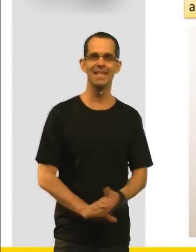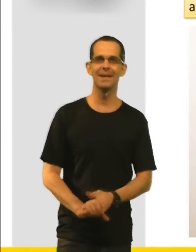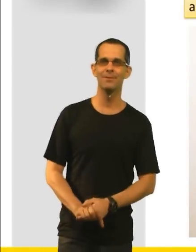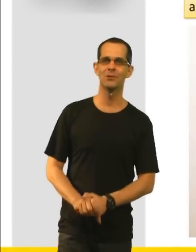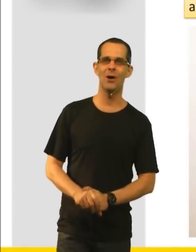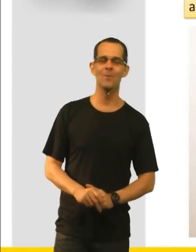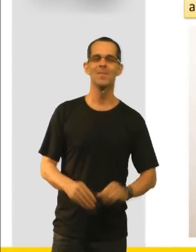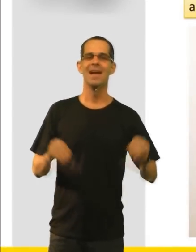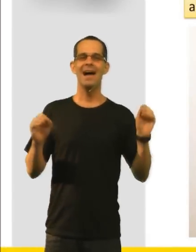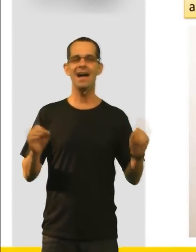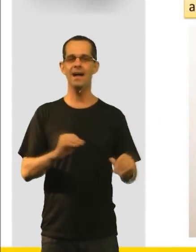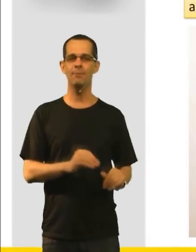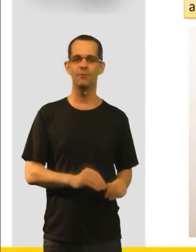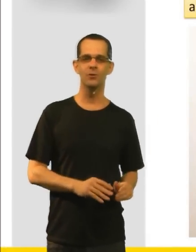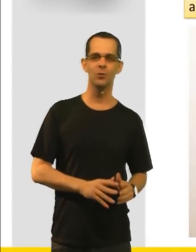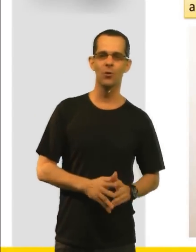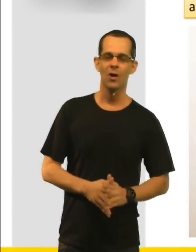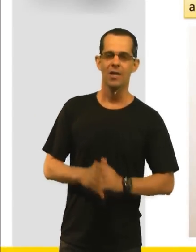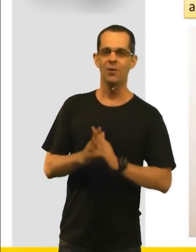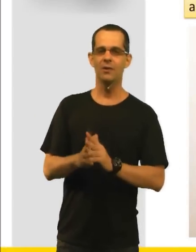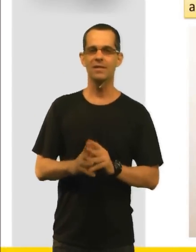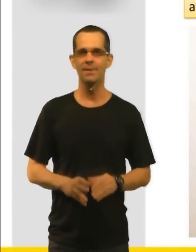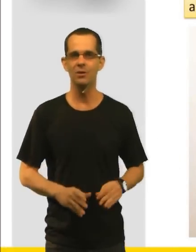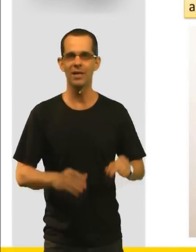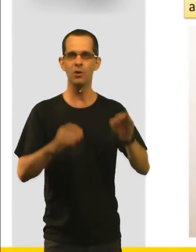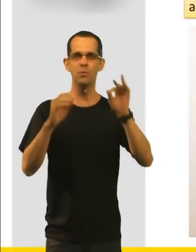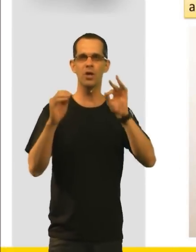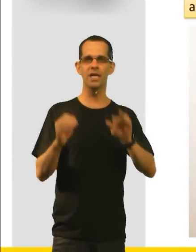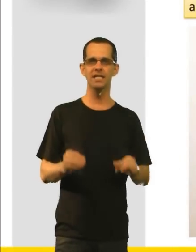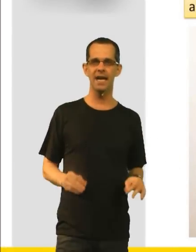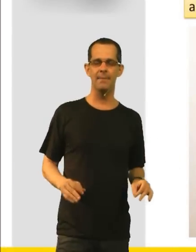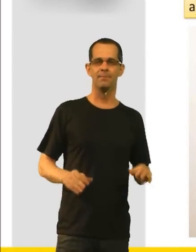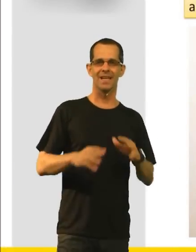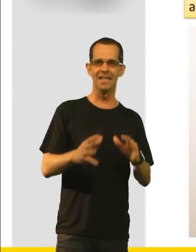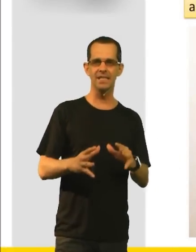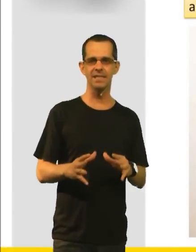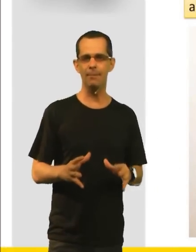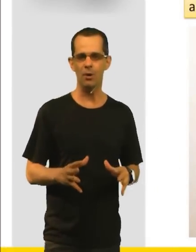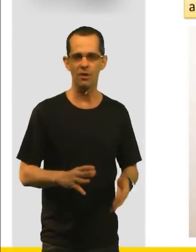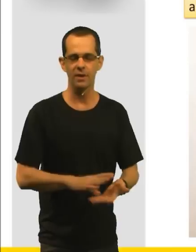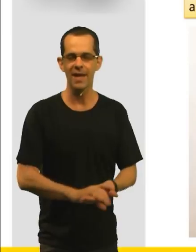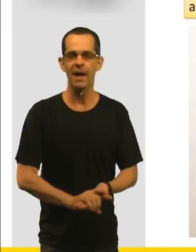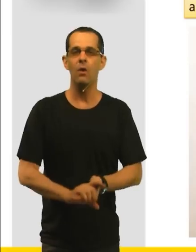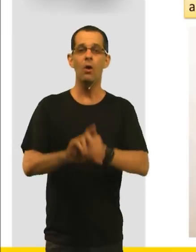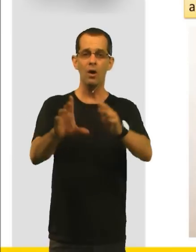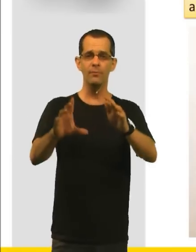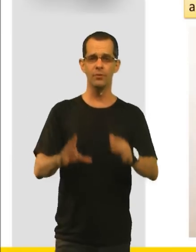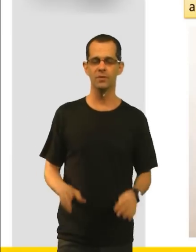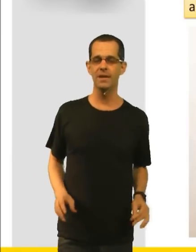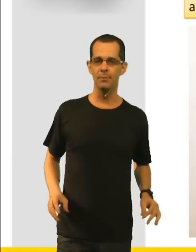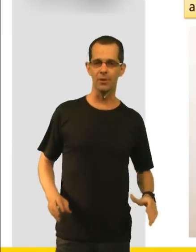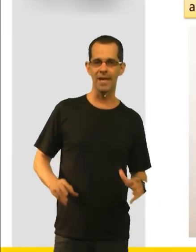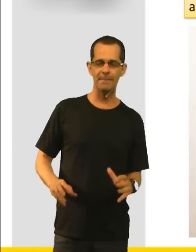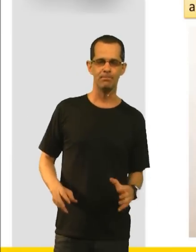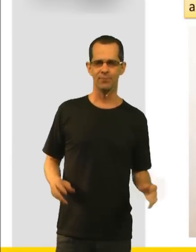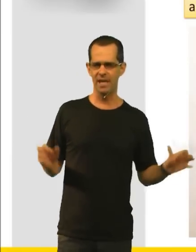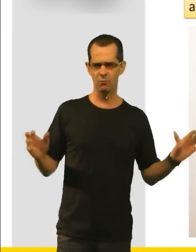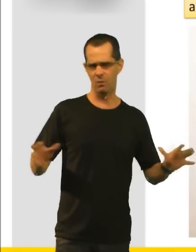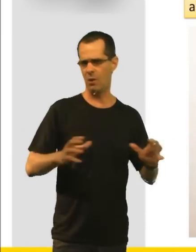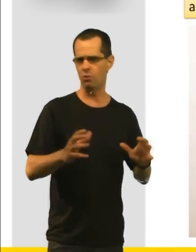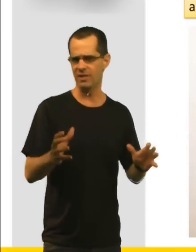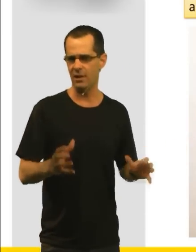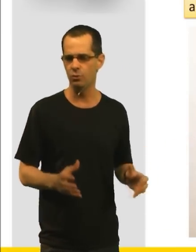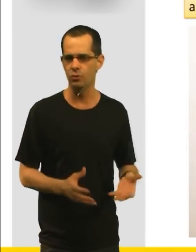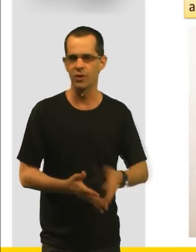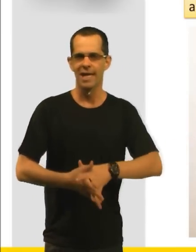Mais uma dica, pessoal. Ah, professor, eu quero saber, eu tenho que me organizar antes da prova, né? Óbvio, sabe por quê?